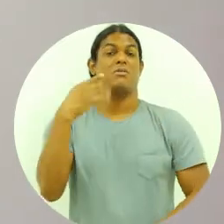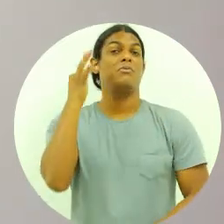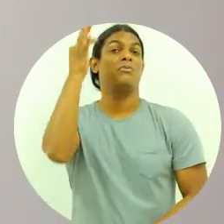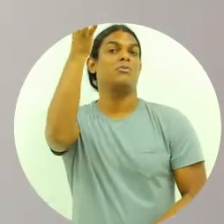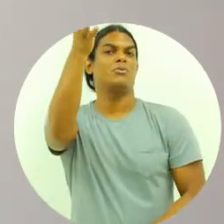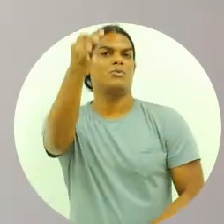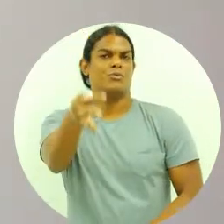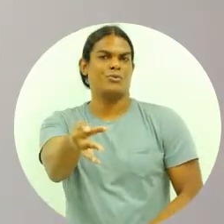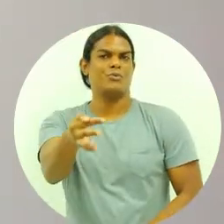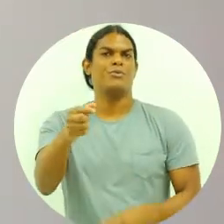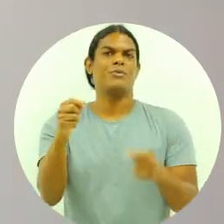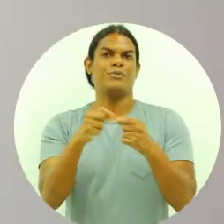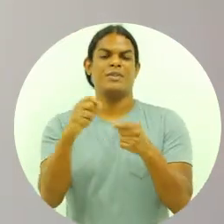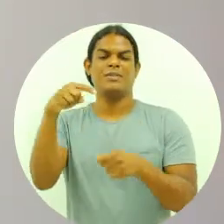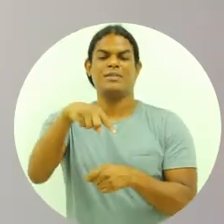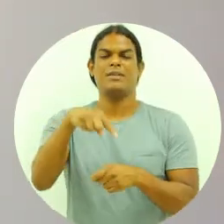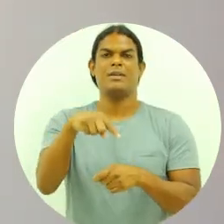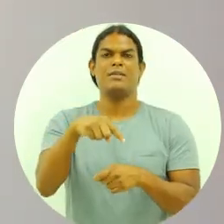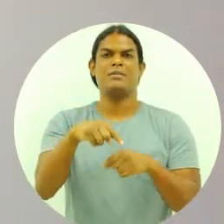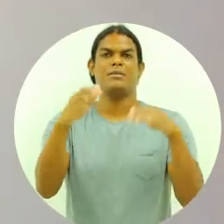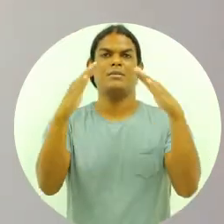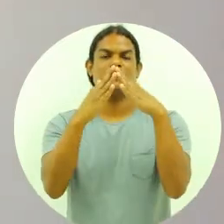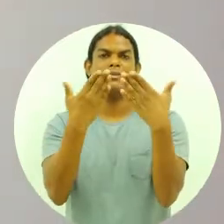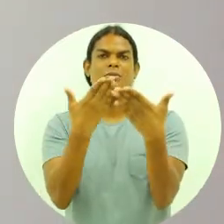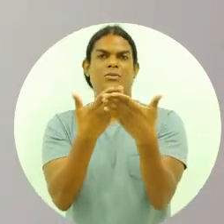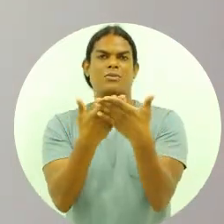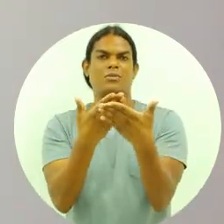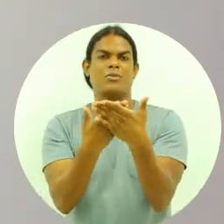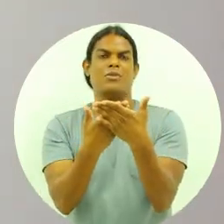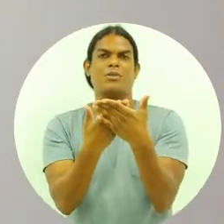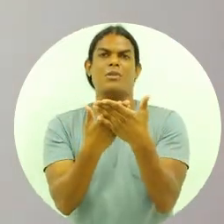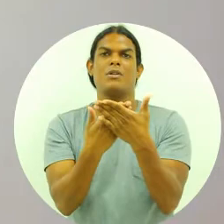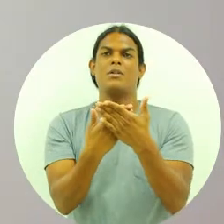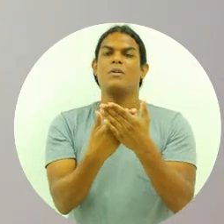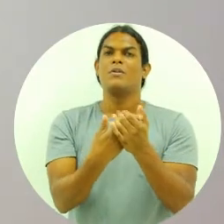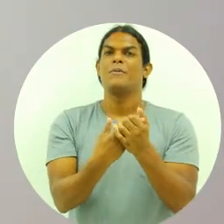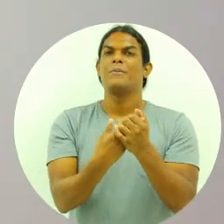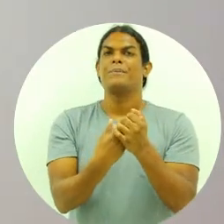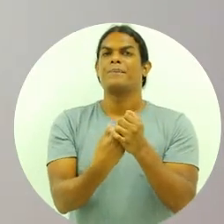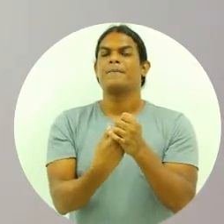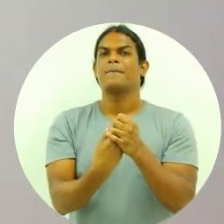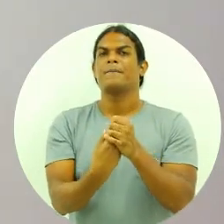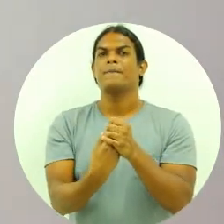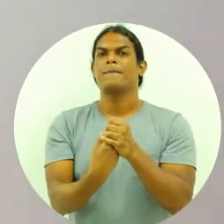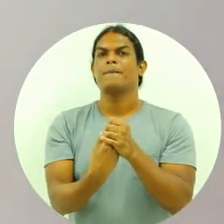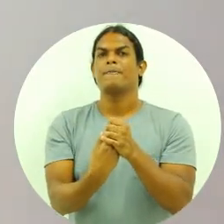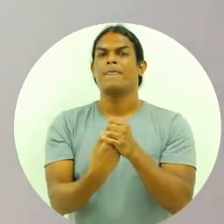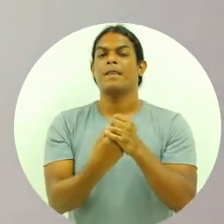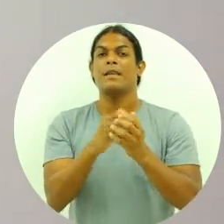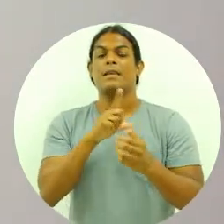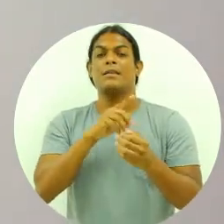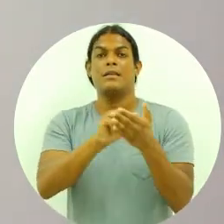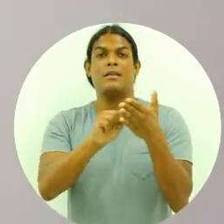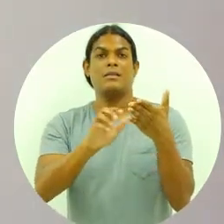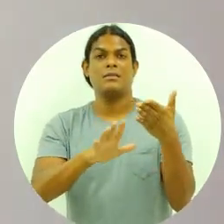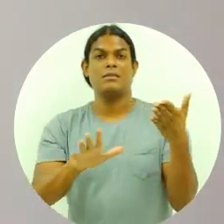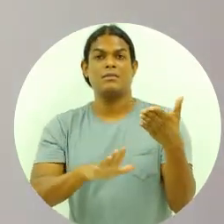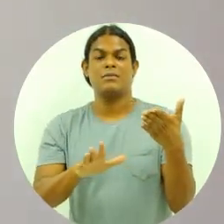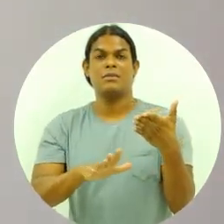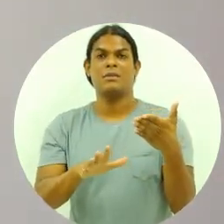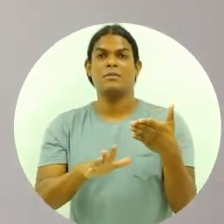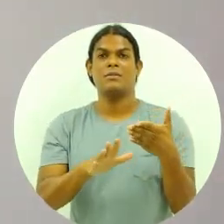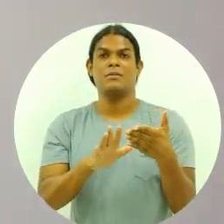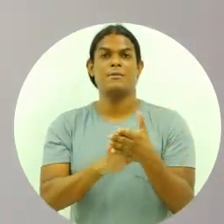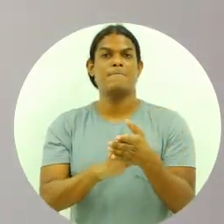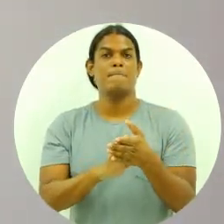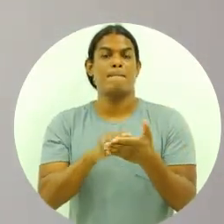consultoria para assuntos comerciais dentro do universo educacional.